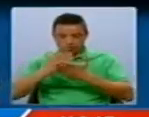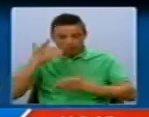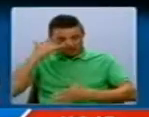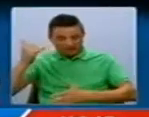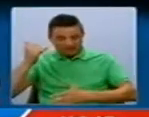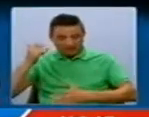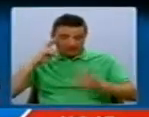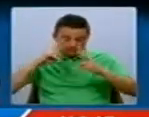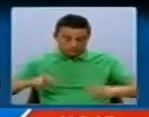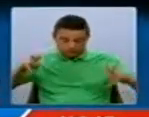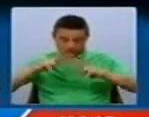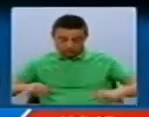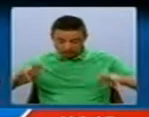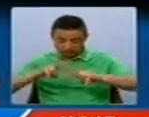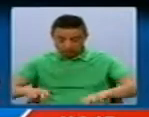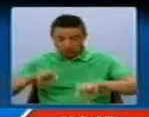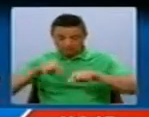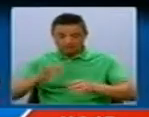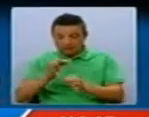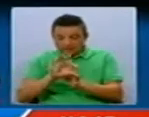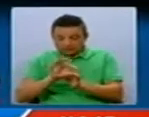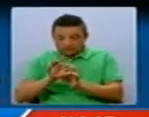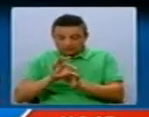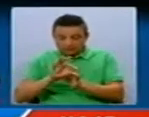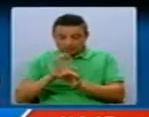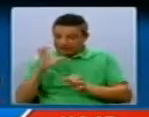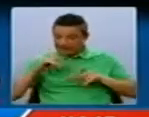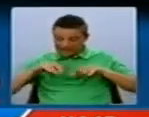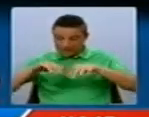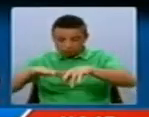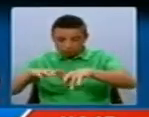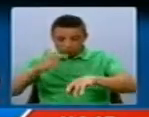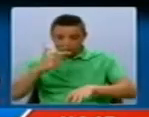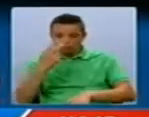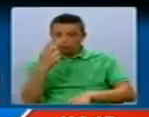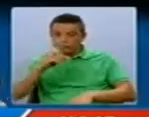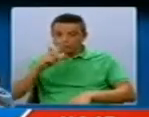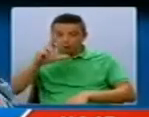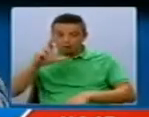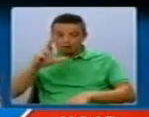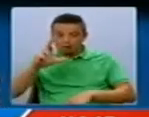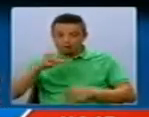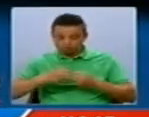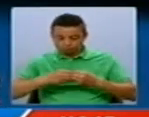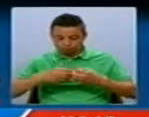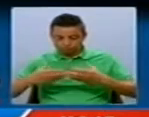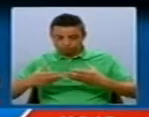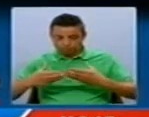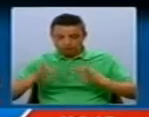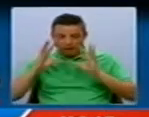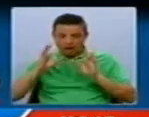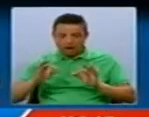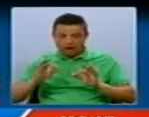conta esta investigação, é que estas células deste tumor, do cancro, cresce tridimensionalmente